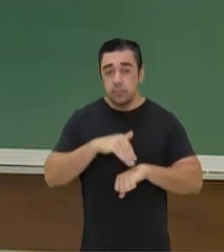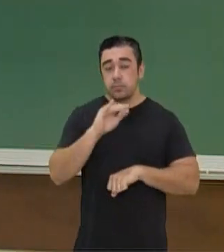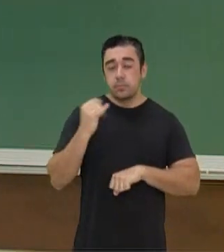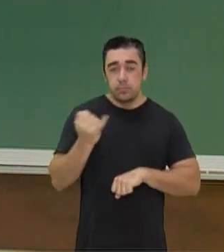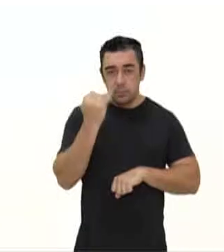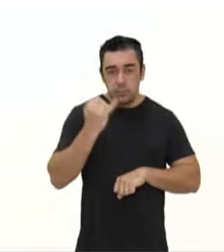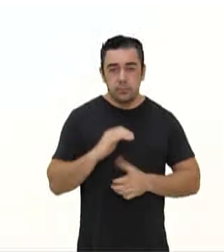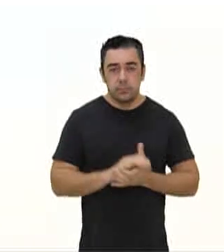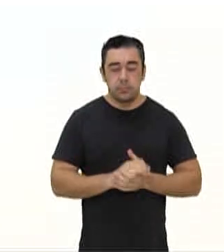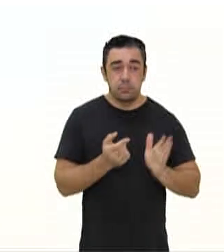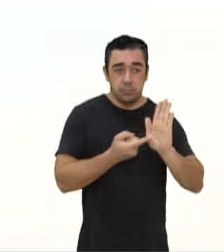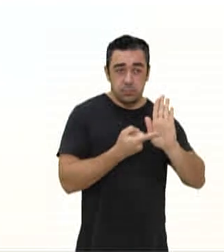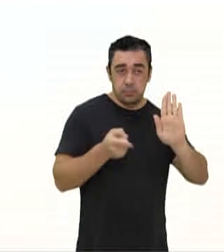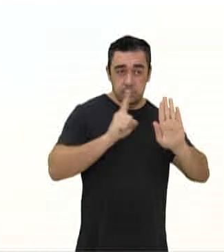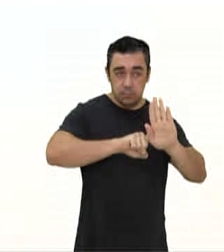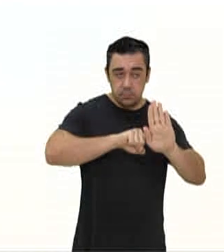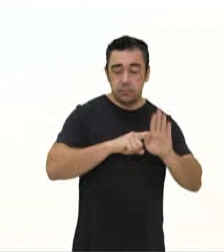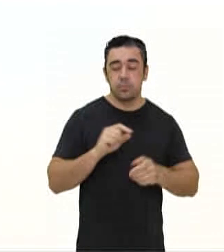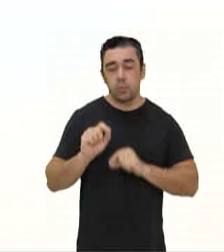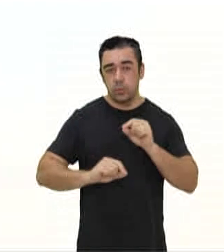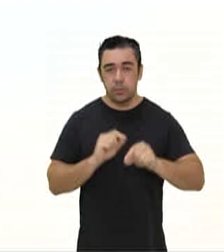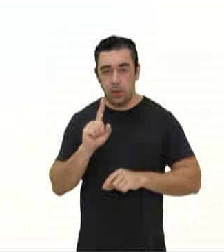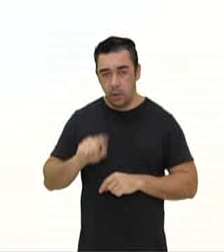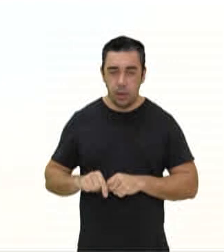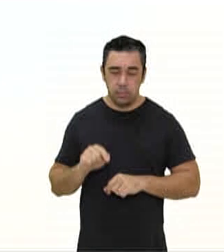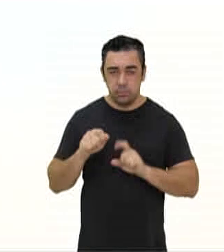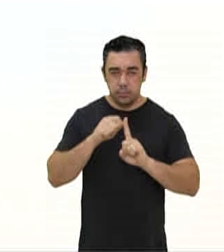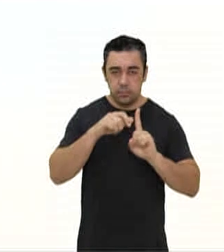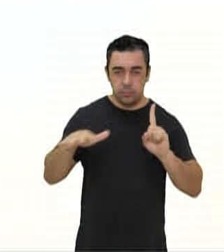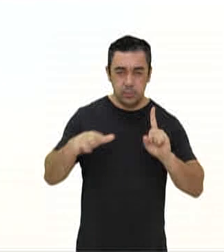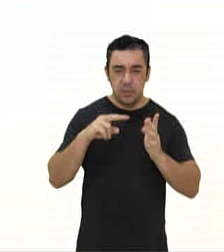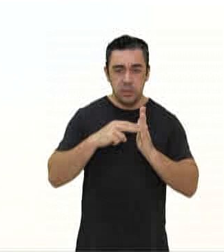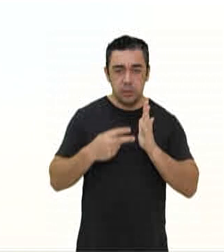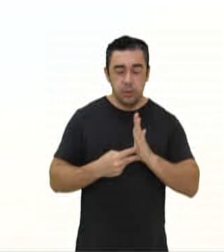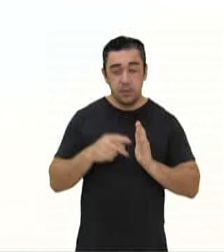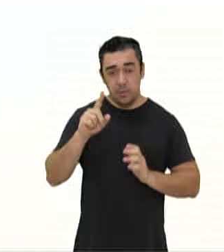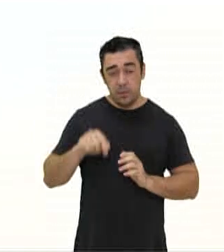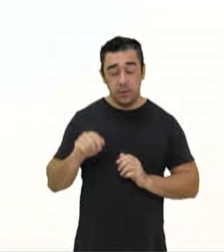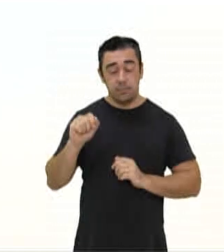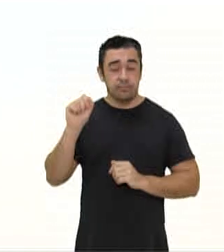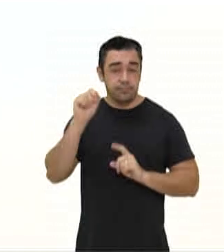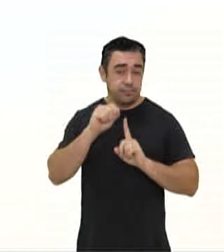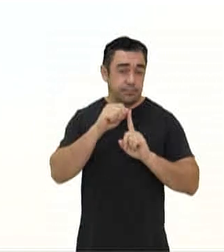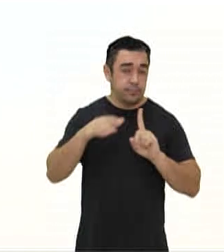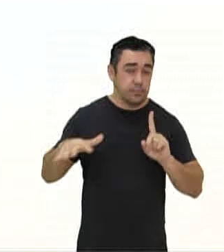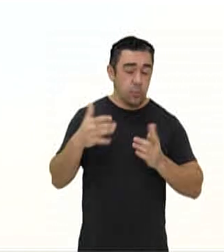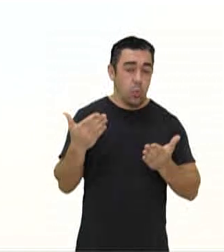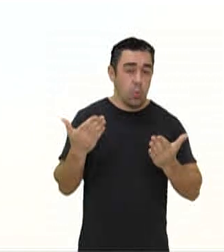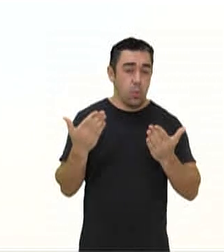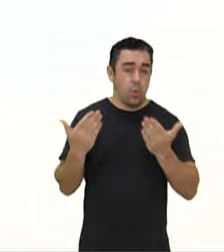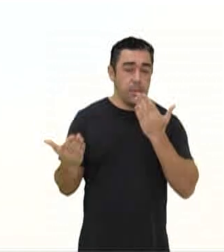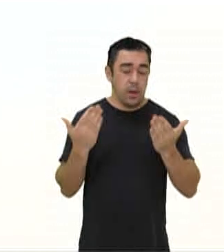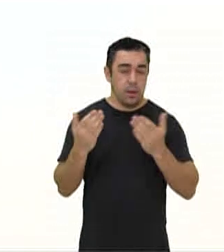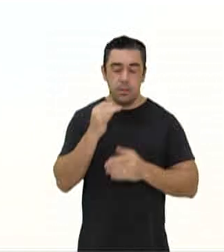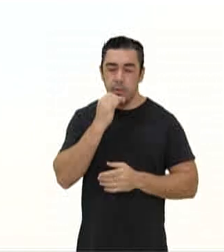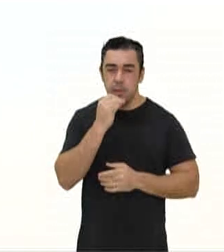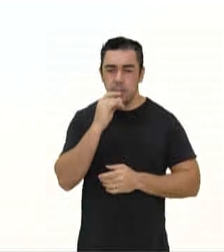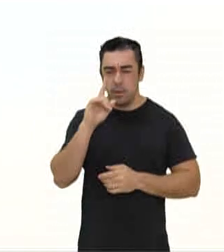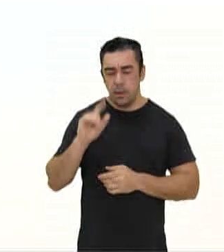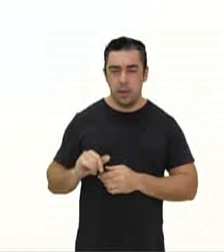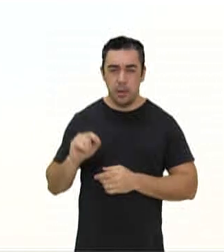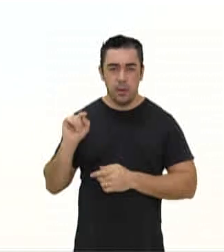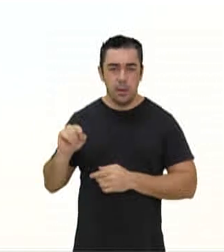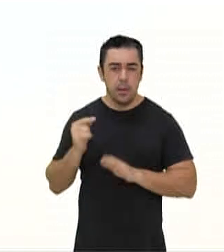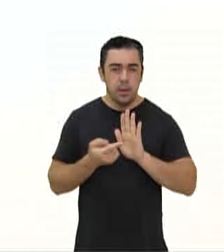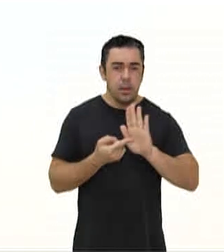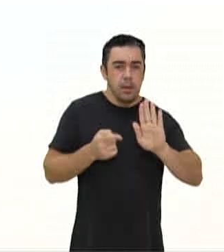importantes. Metáfora é uma figura de linguagem que produz sentidos figurados por meio de comparações. Pode-se